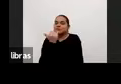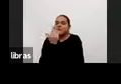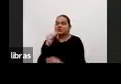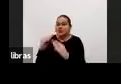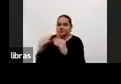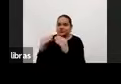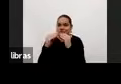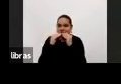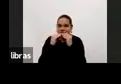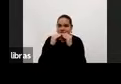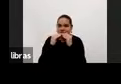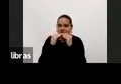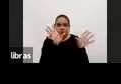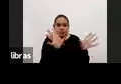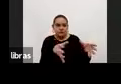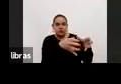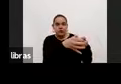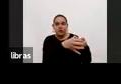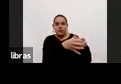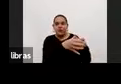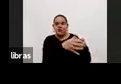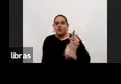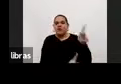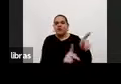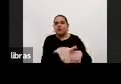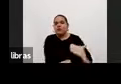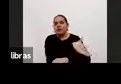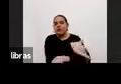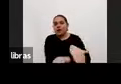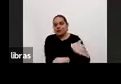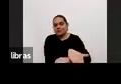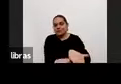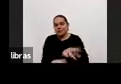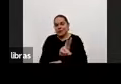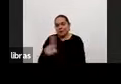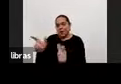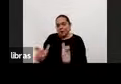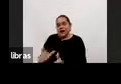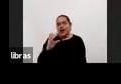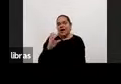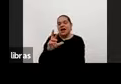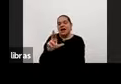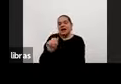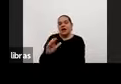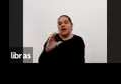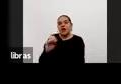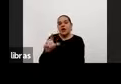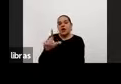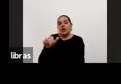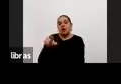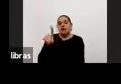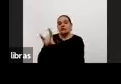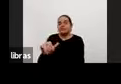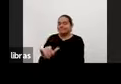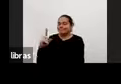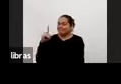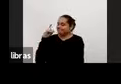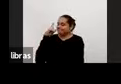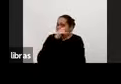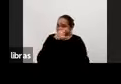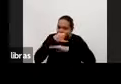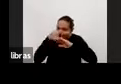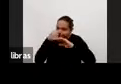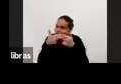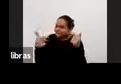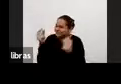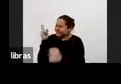aqui a Cracolândia, que é uma região do inferno de Dante. Sim. O